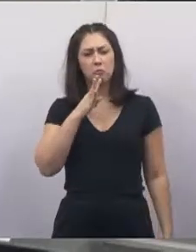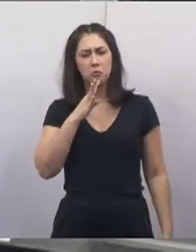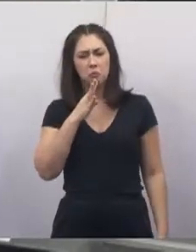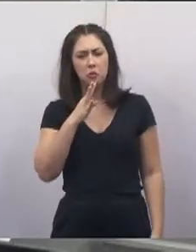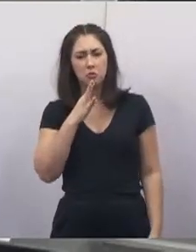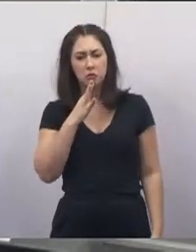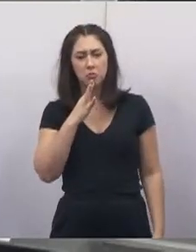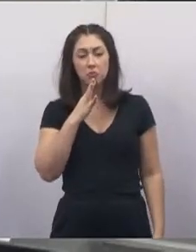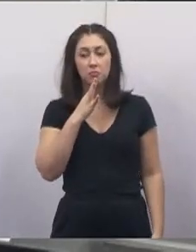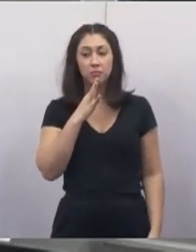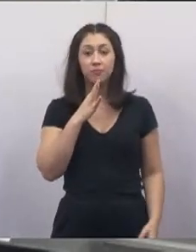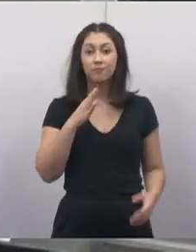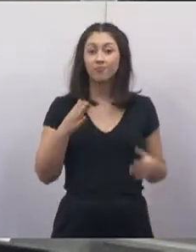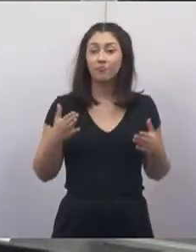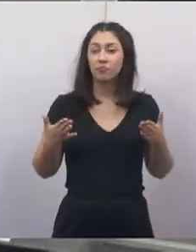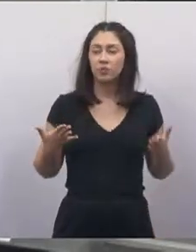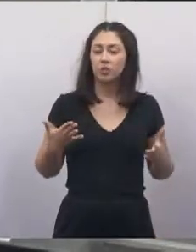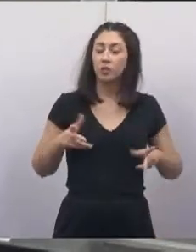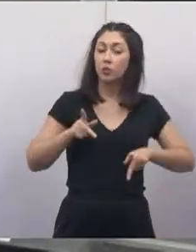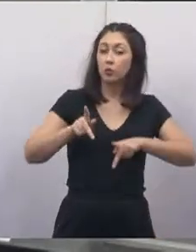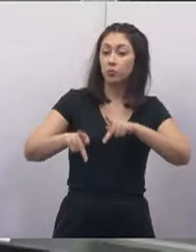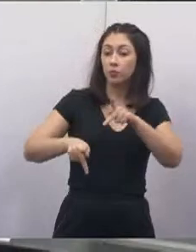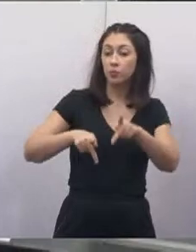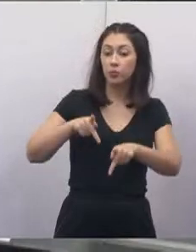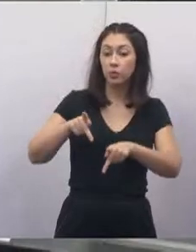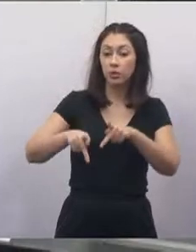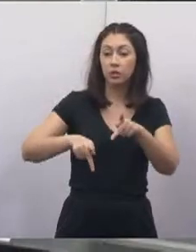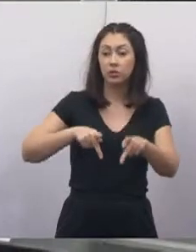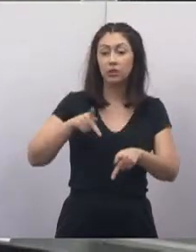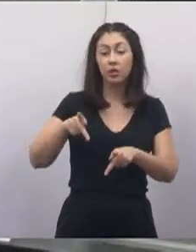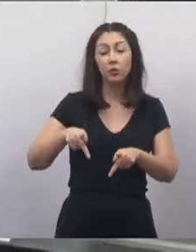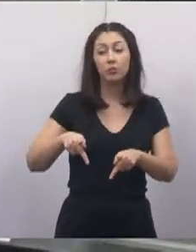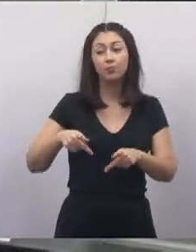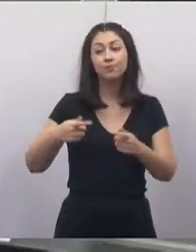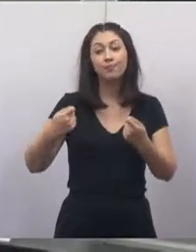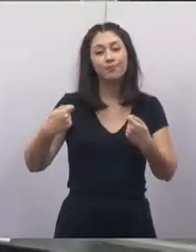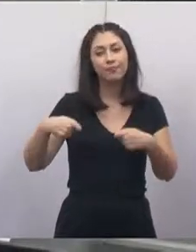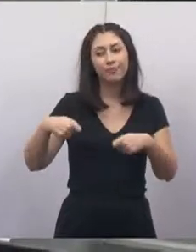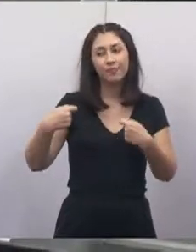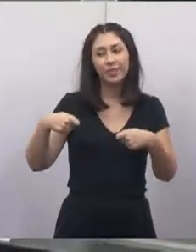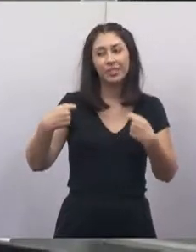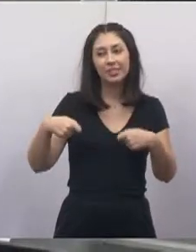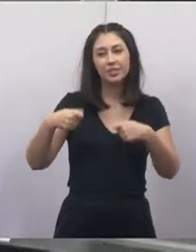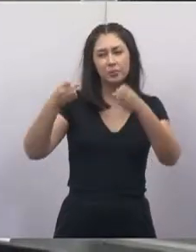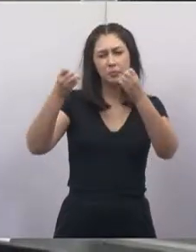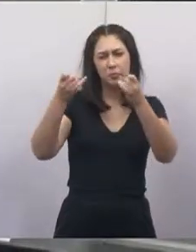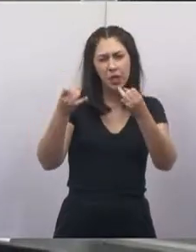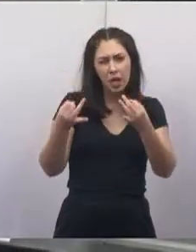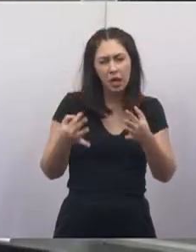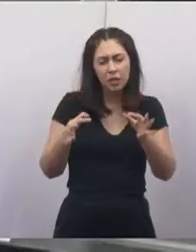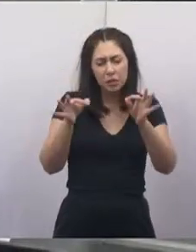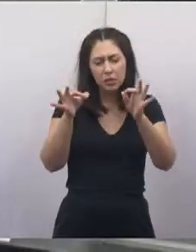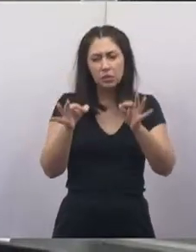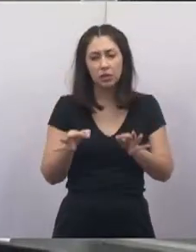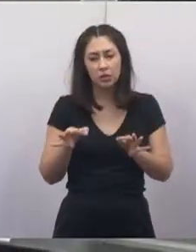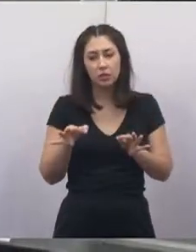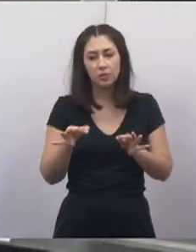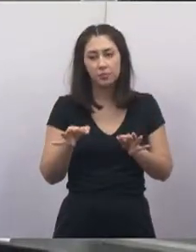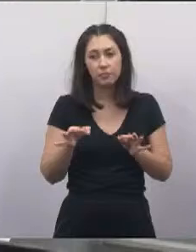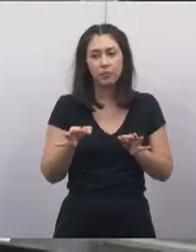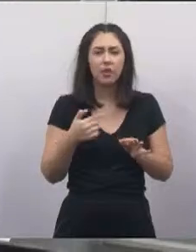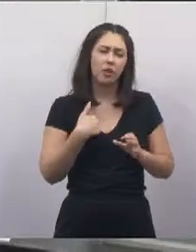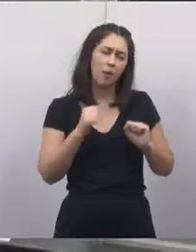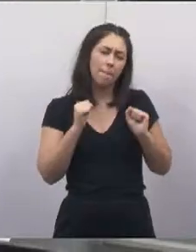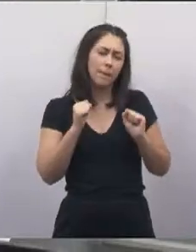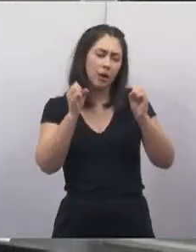essa questão, a população, ela necessita ter algo formalizado, até porque, posso